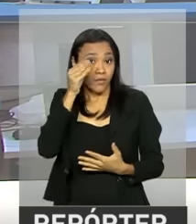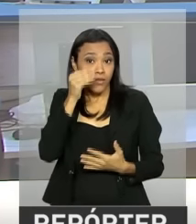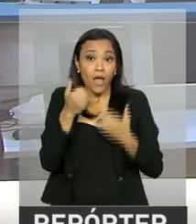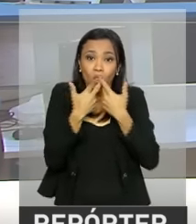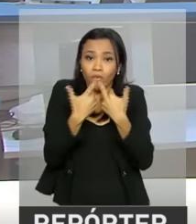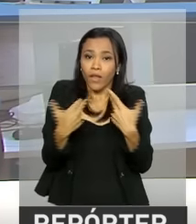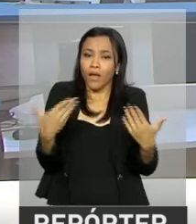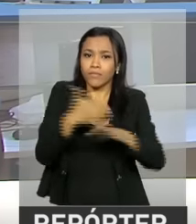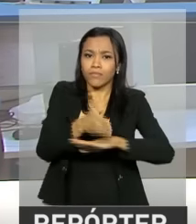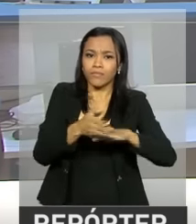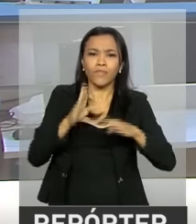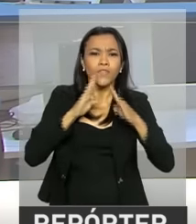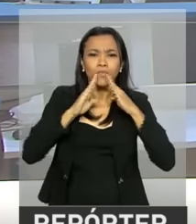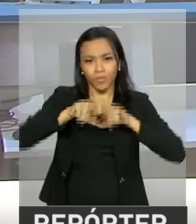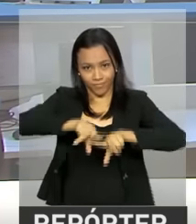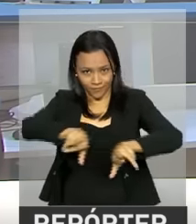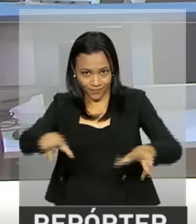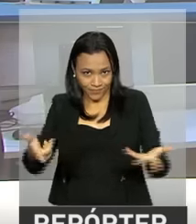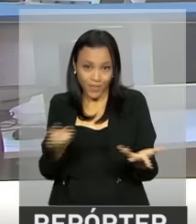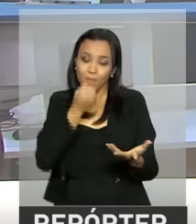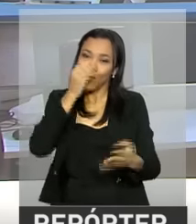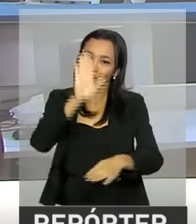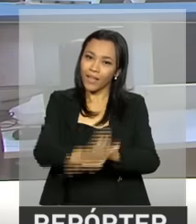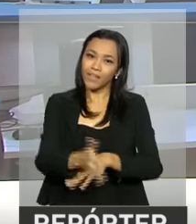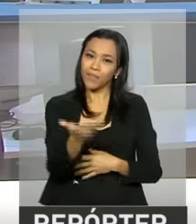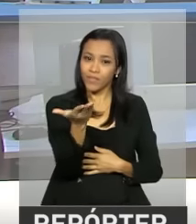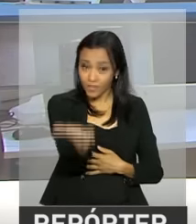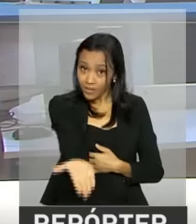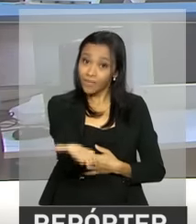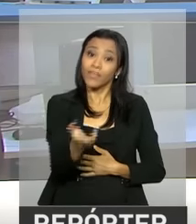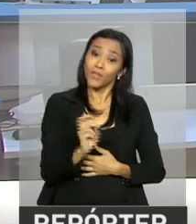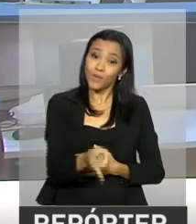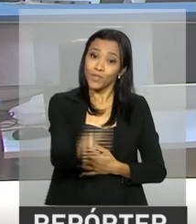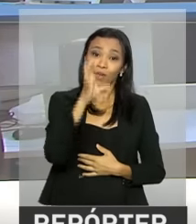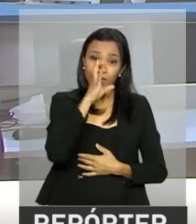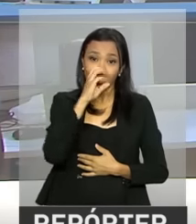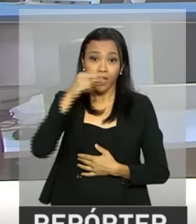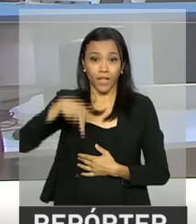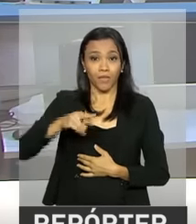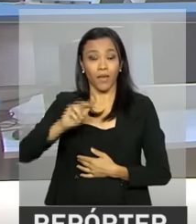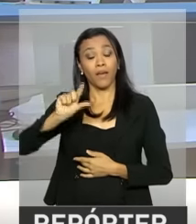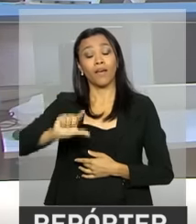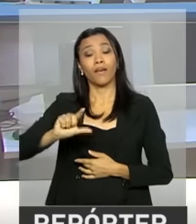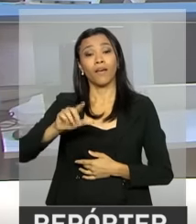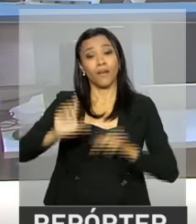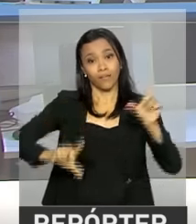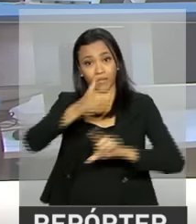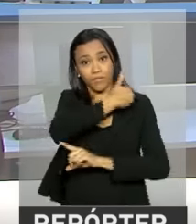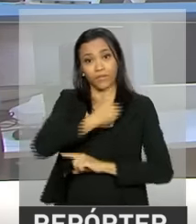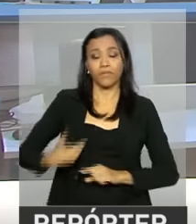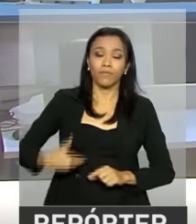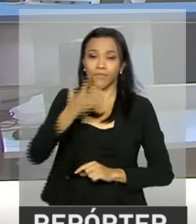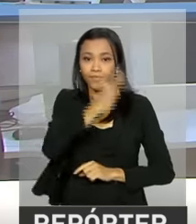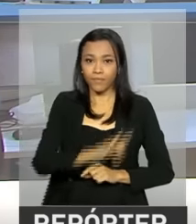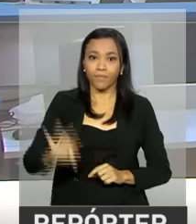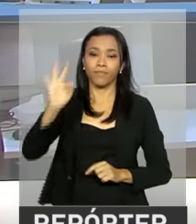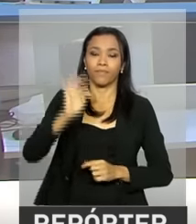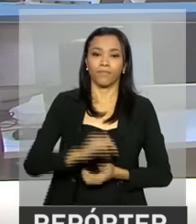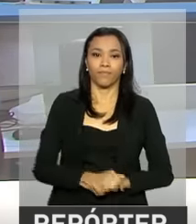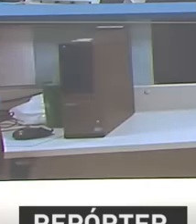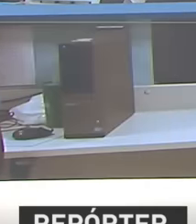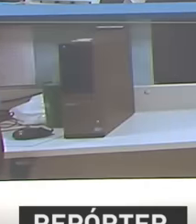novidades em nossas redes sociais Uma boa tarde para você e continue com a gente aqui na NBR a TV do Governo